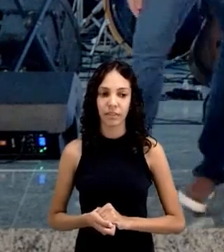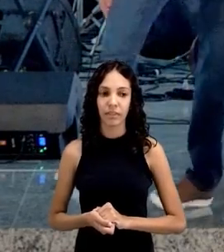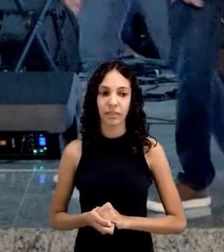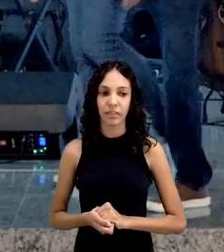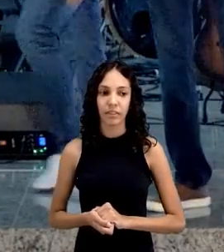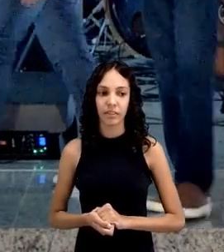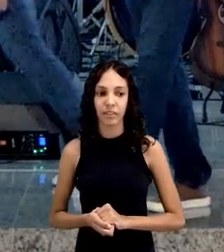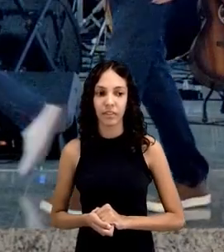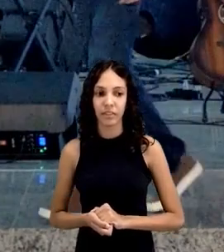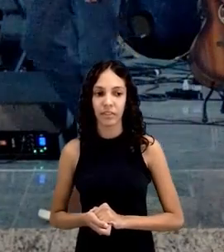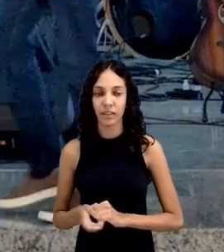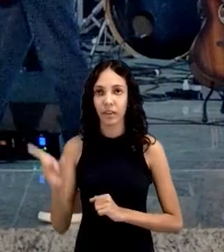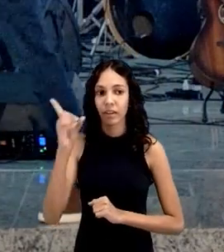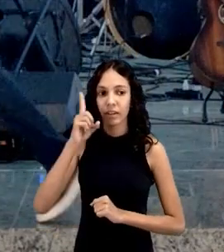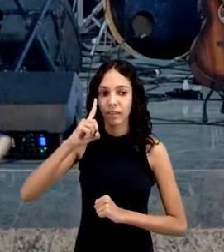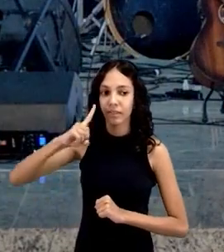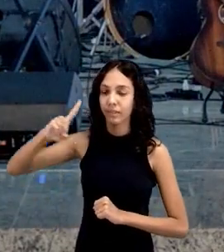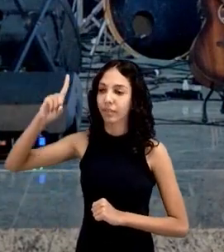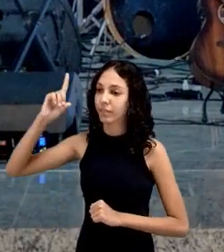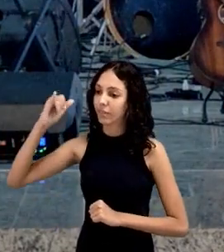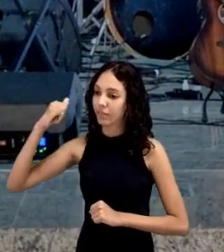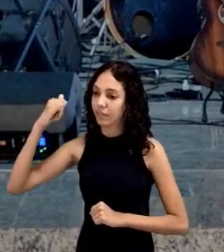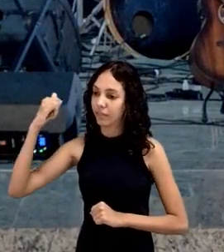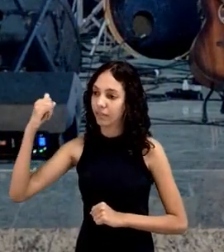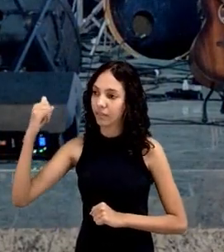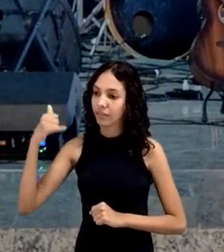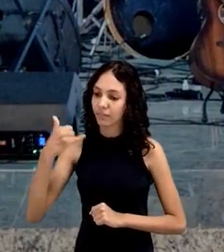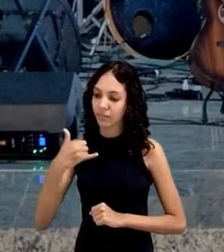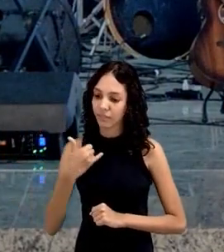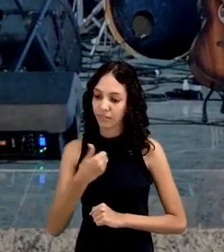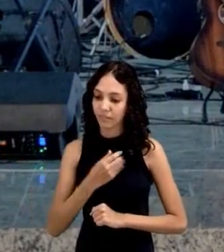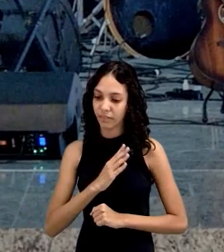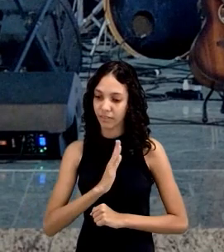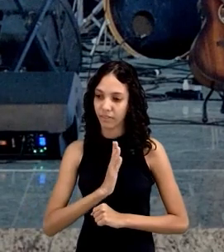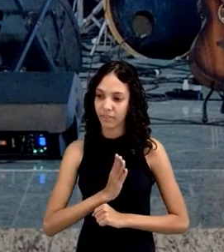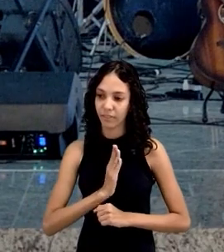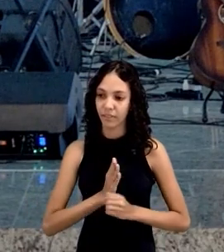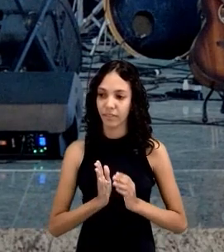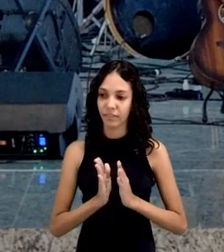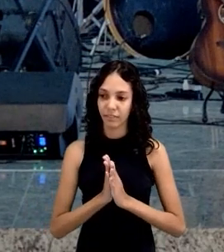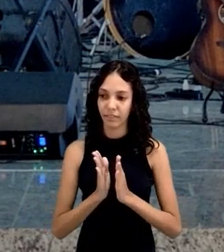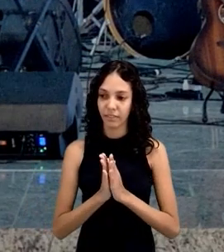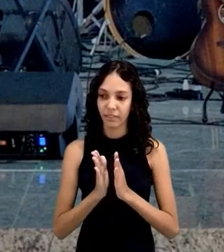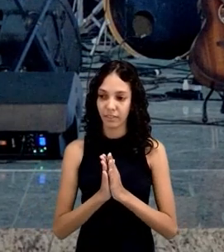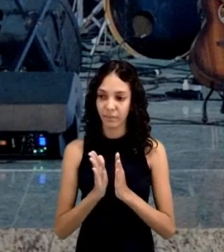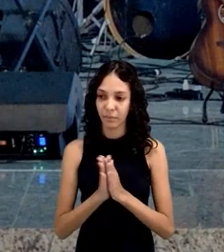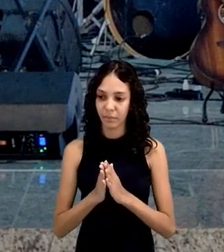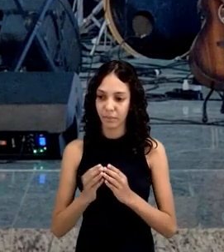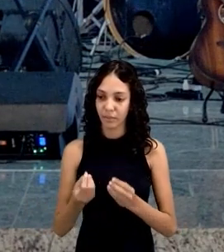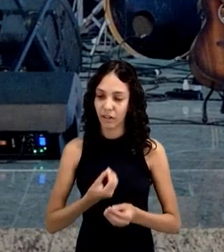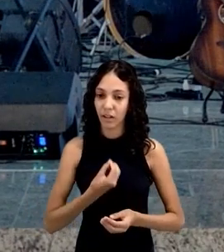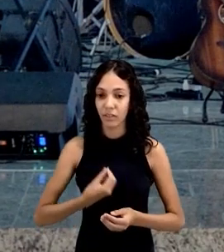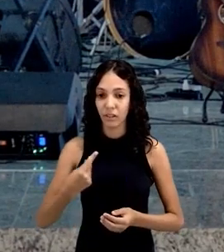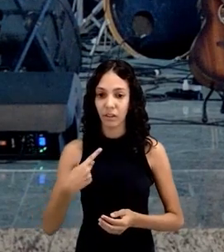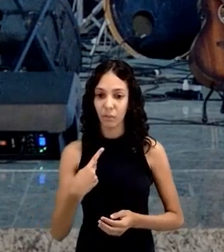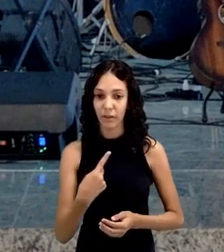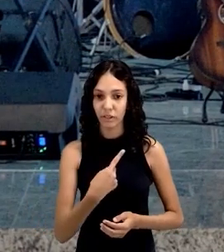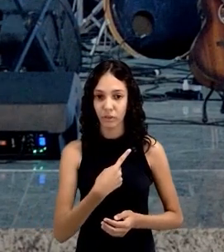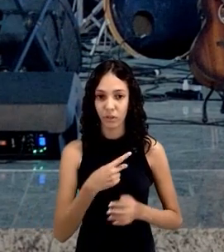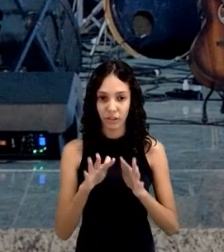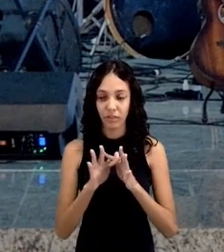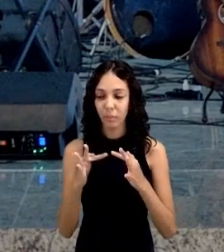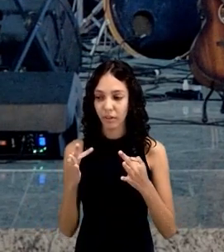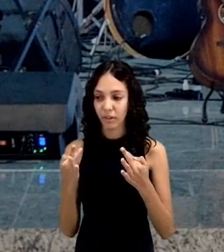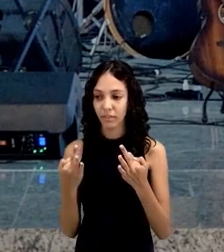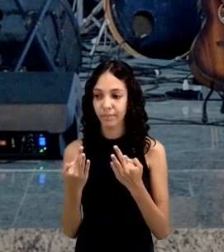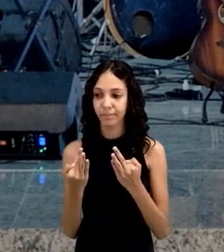dele. E nós vamos orar agora por ele, vamos orar para que continuemos em espírito de adoração e que o Senhor possa realmente falar